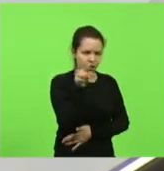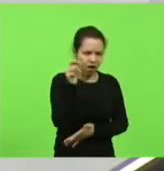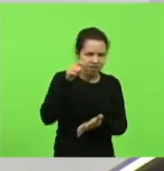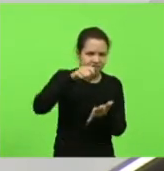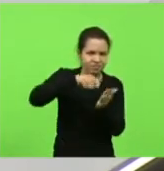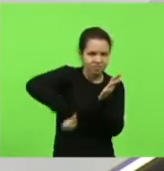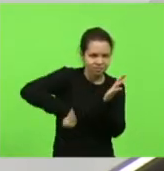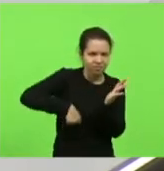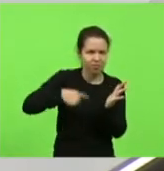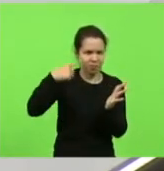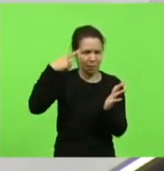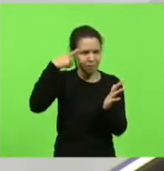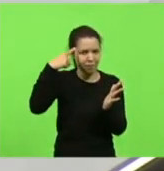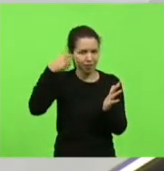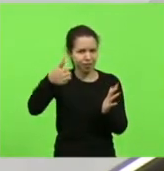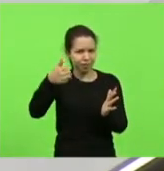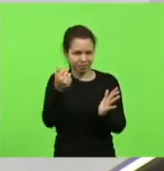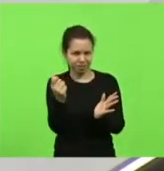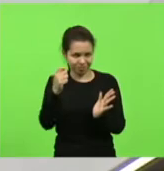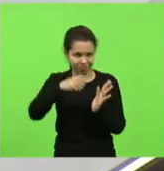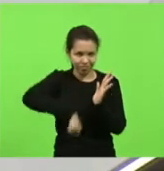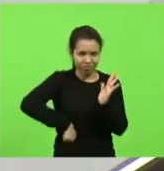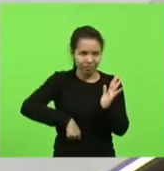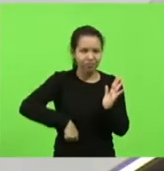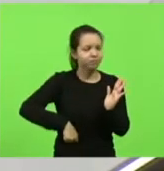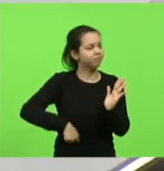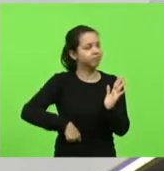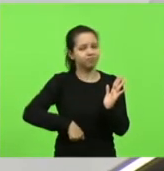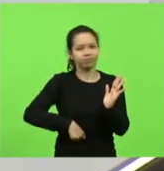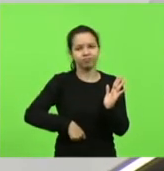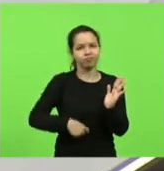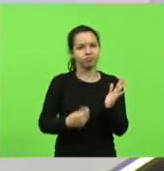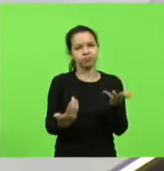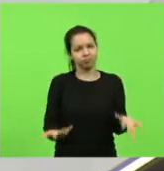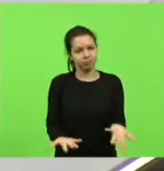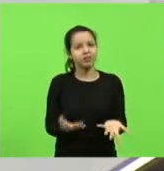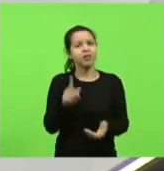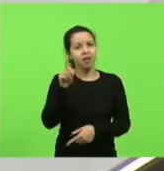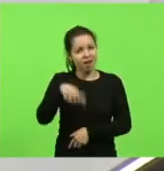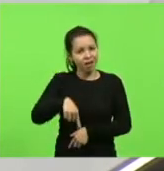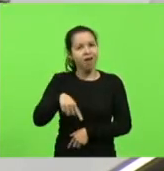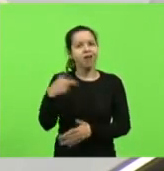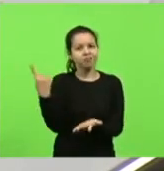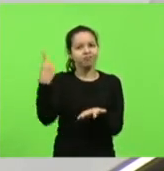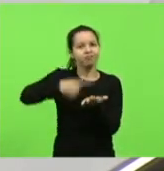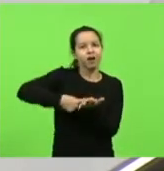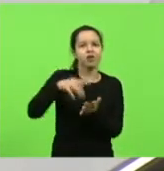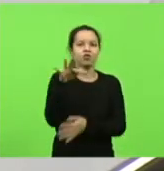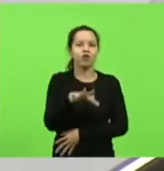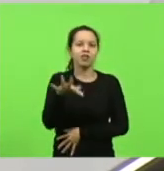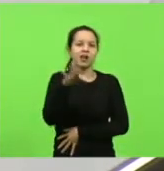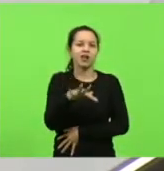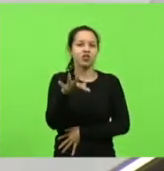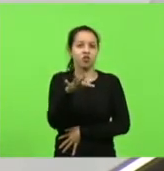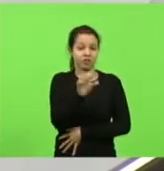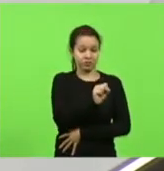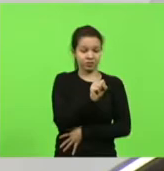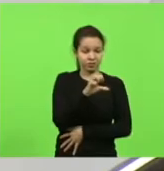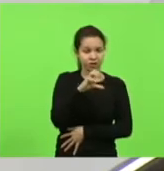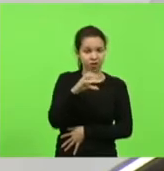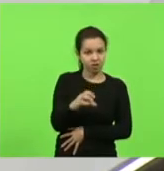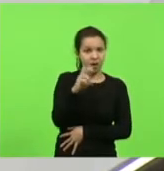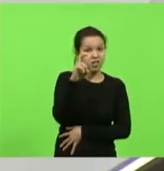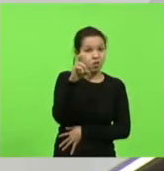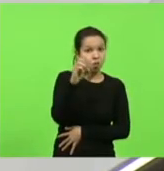em sã consciência assinaria isso? Mas é justamente esse o clube de vantagens do Pacto Federativo. Santa Catarina entra com